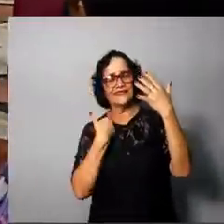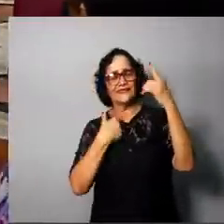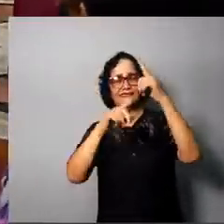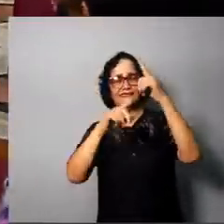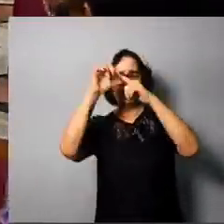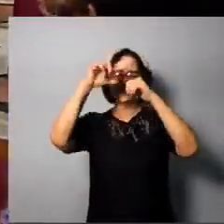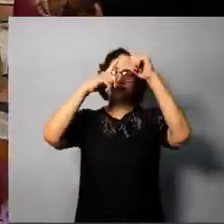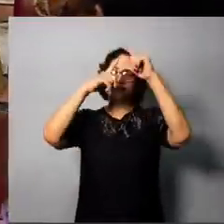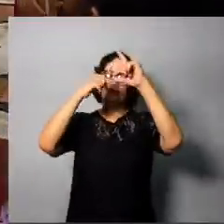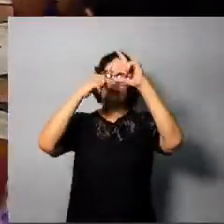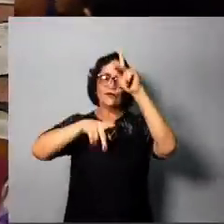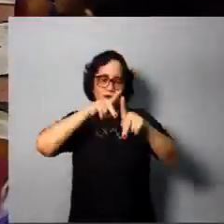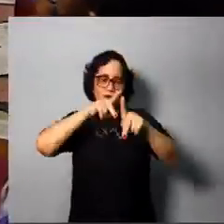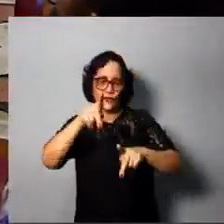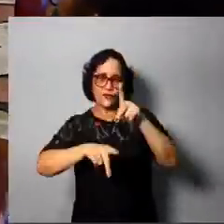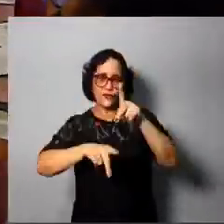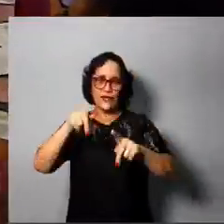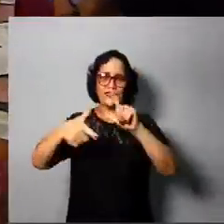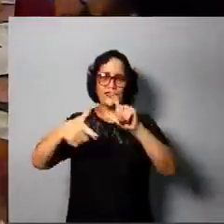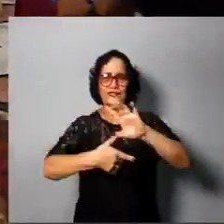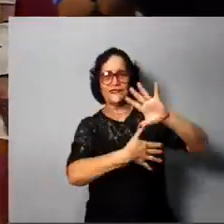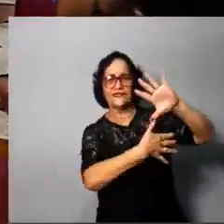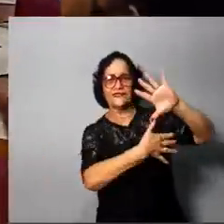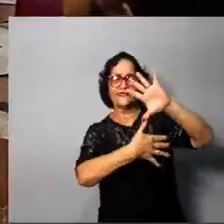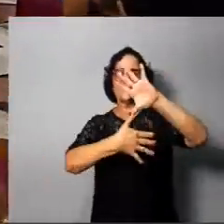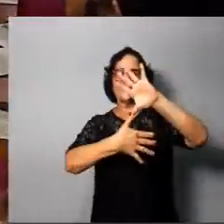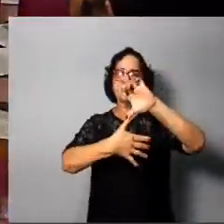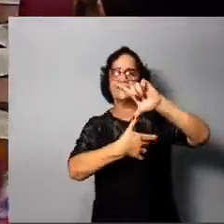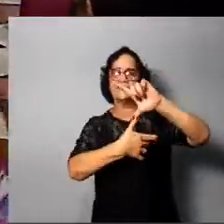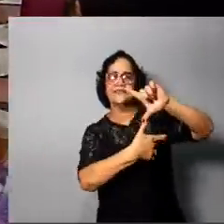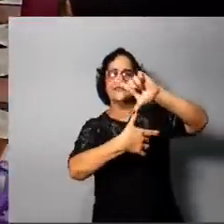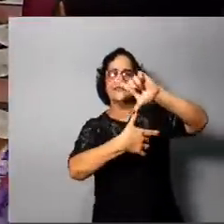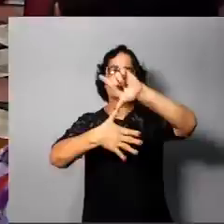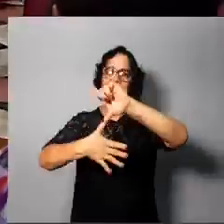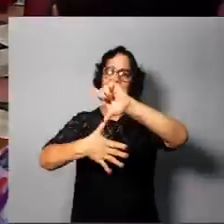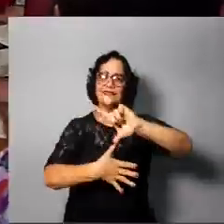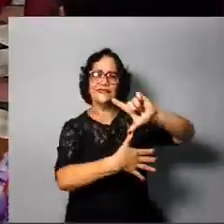estrela do povo latino.